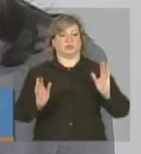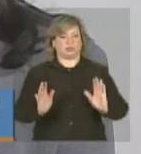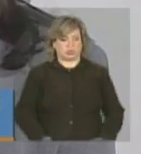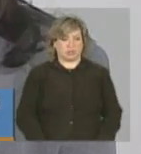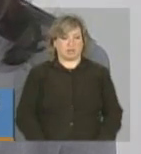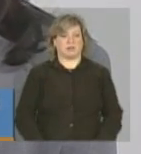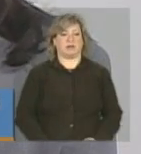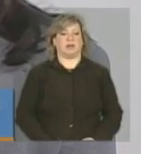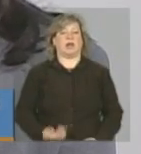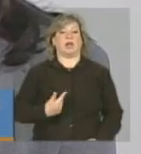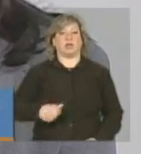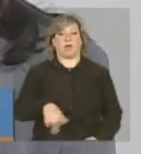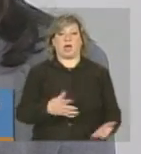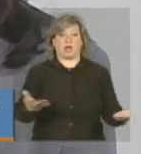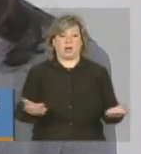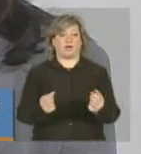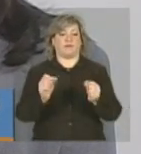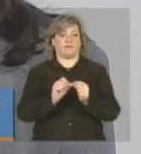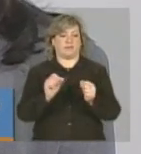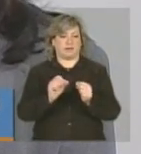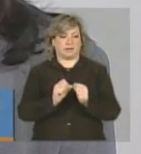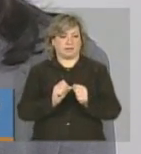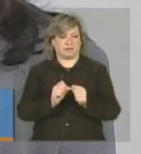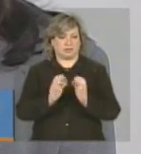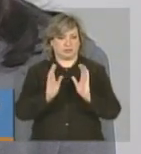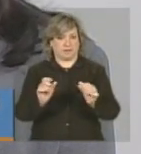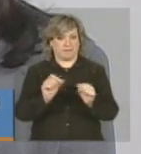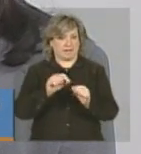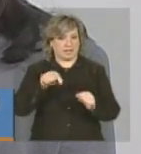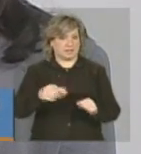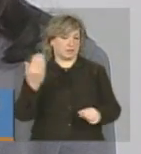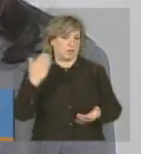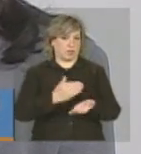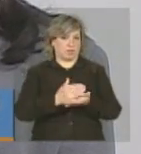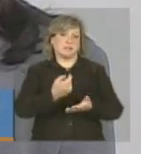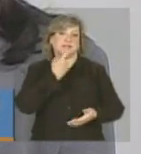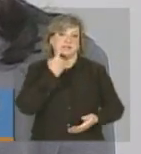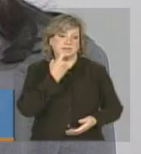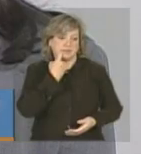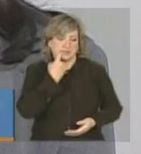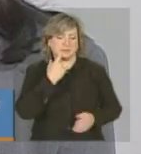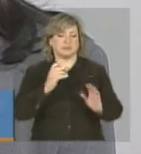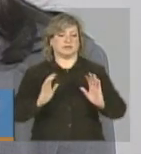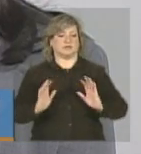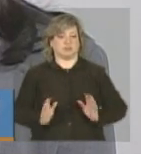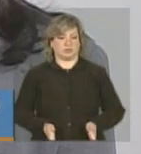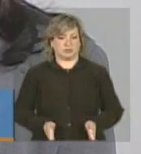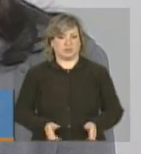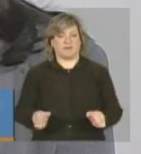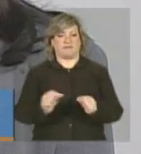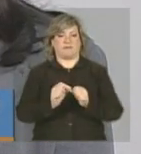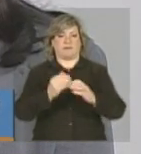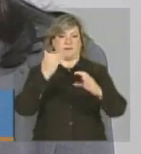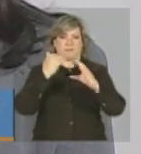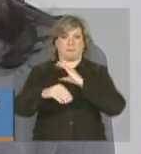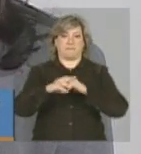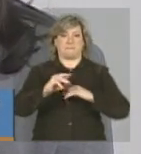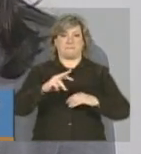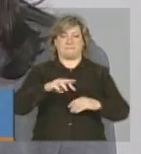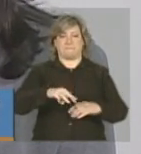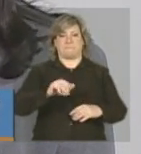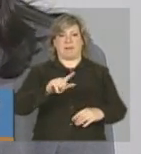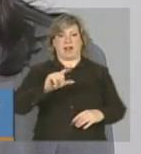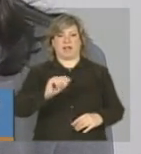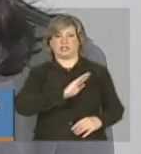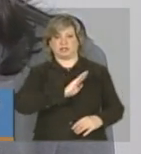encaminhou junto. Nós vamos estar fazendo, a gente já fez isso a partir de sexta-feira, a gente já expediu um e-mail para a nossa mala direta, então